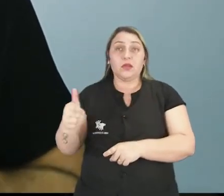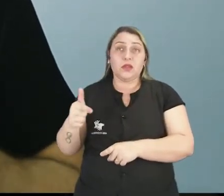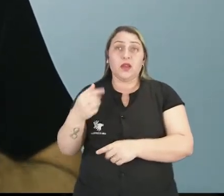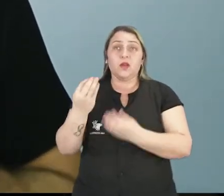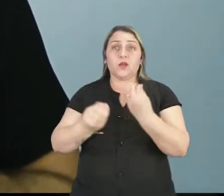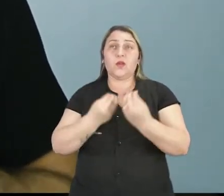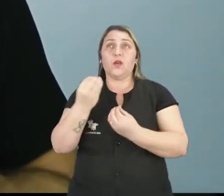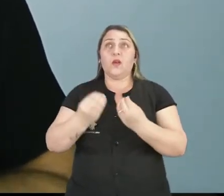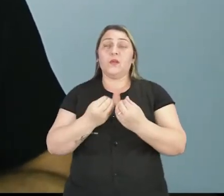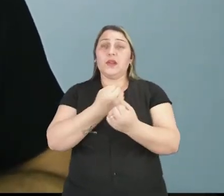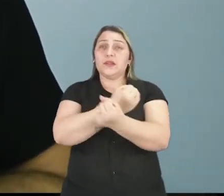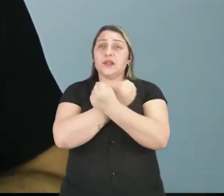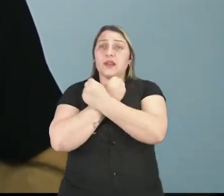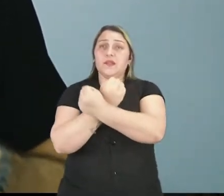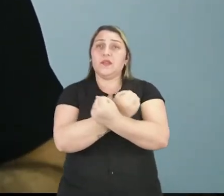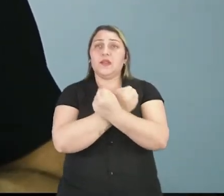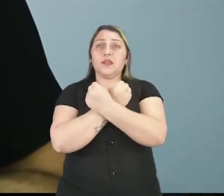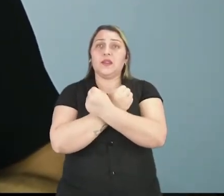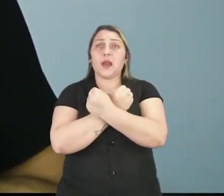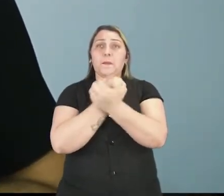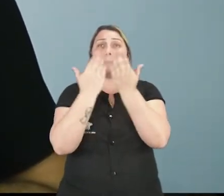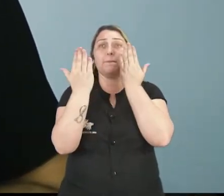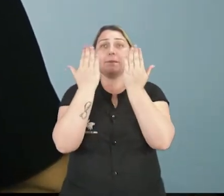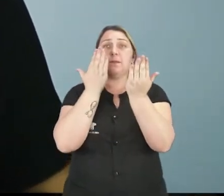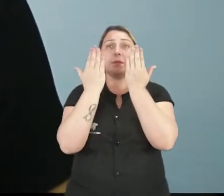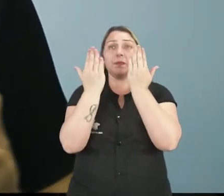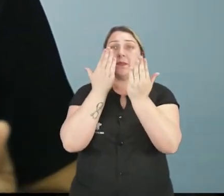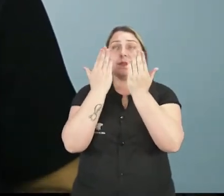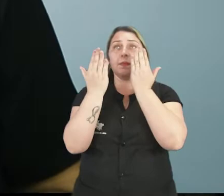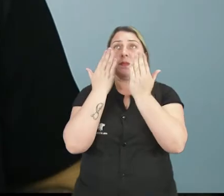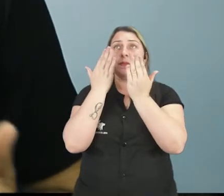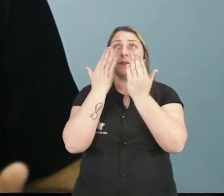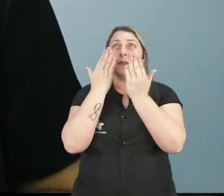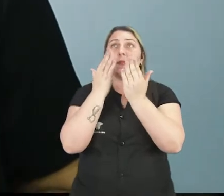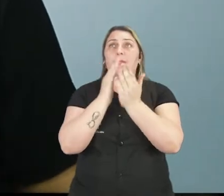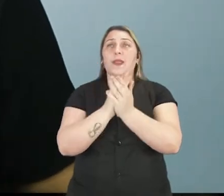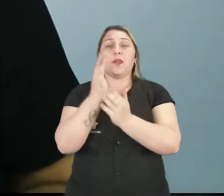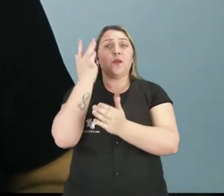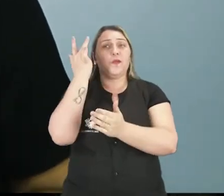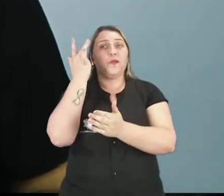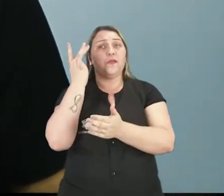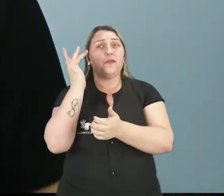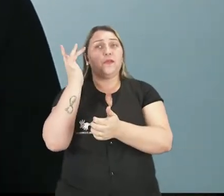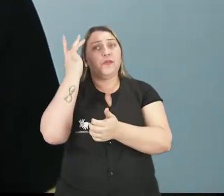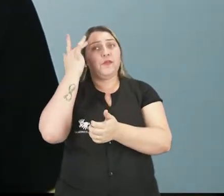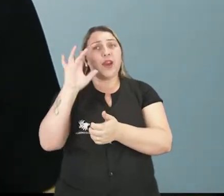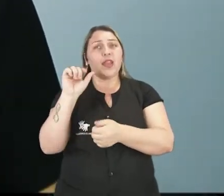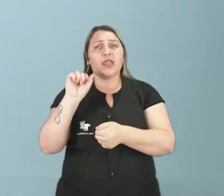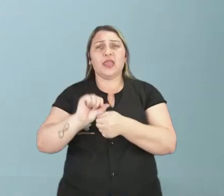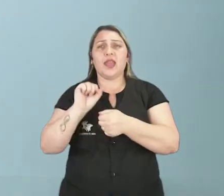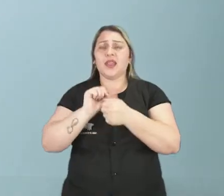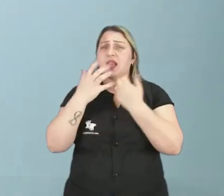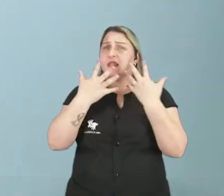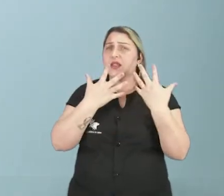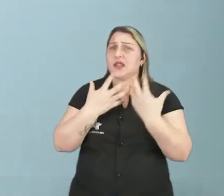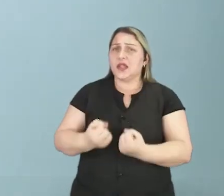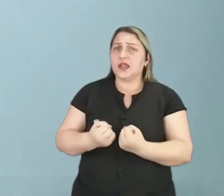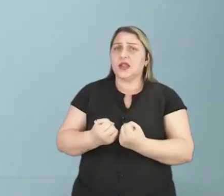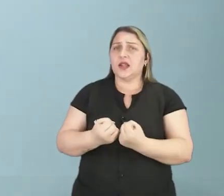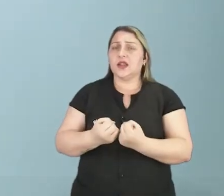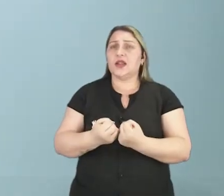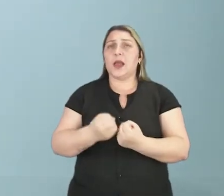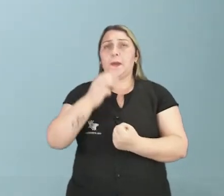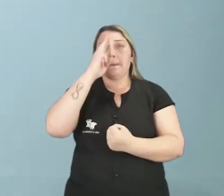que está sendo escravizado psicologicamente e não faz nada, aceita aquela condição. E